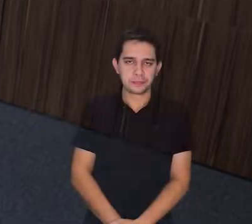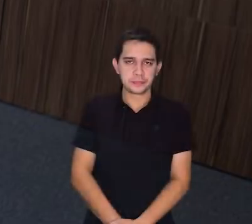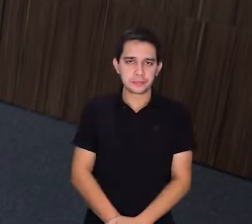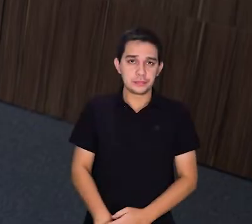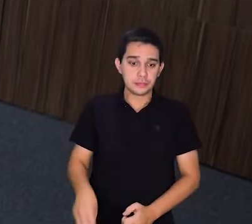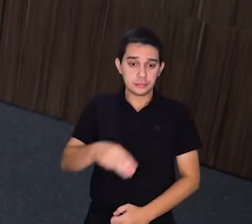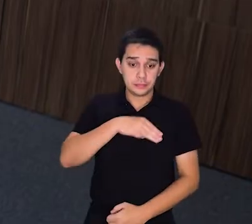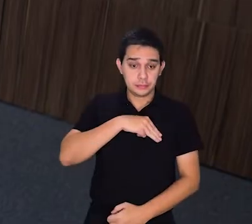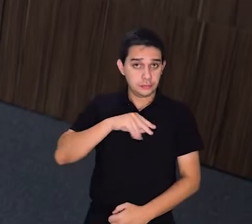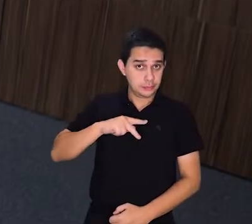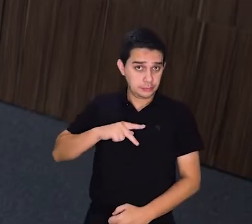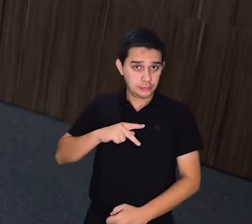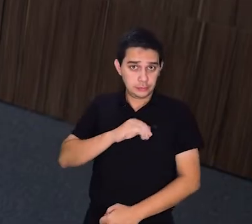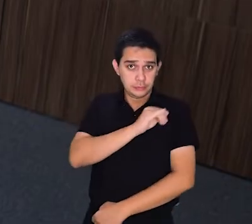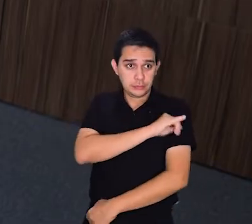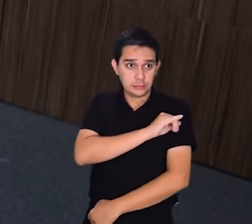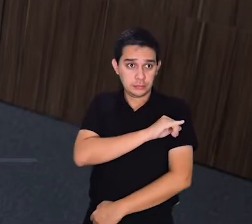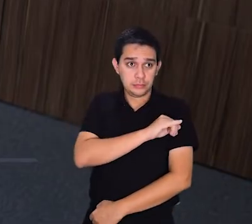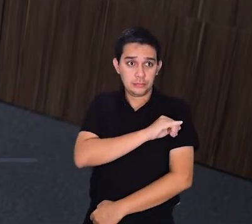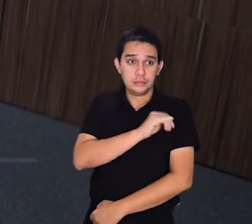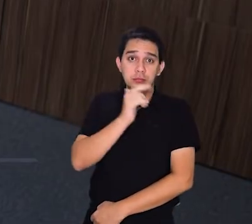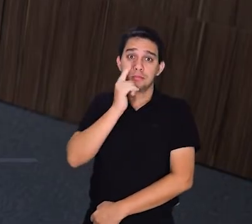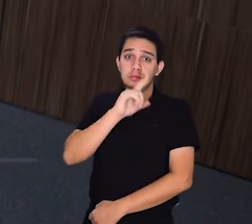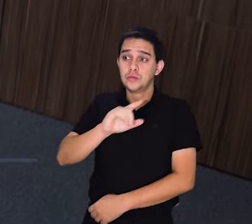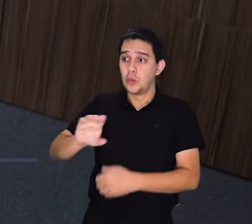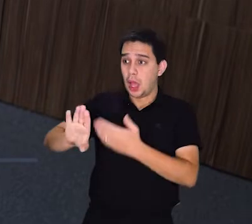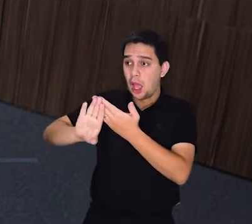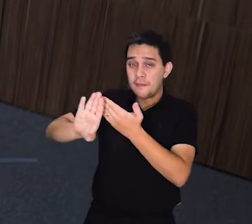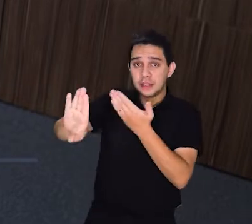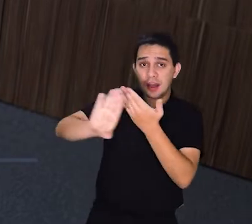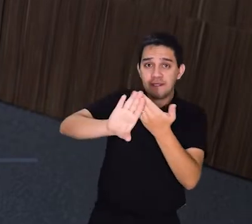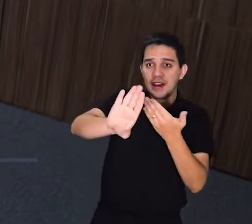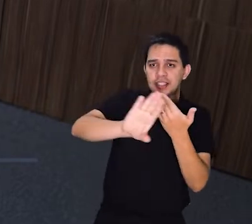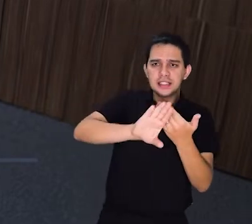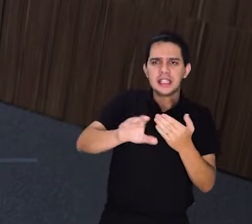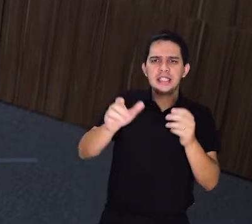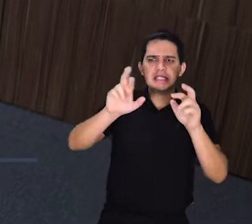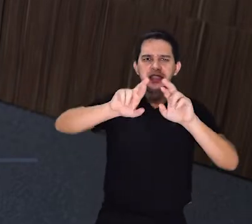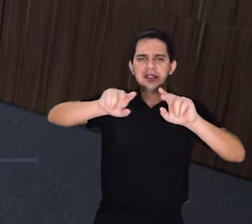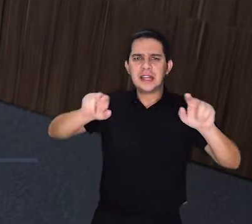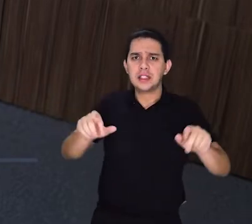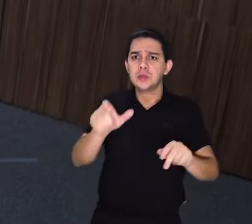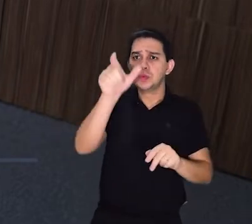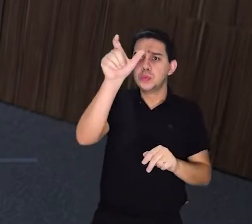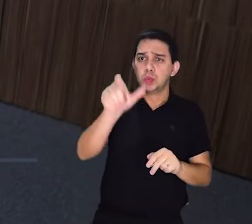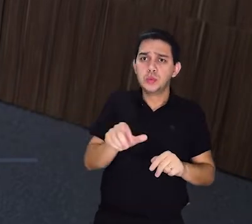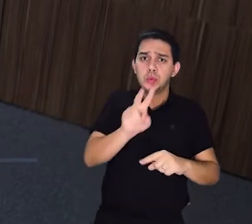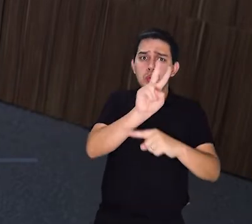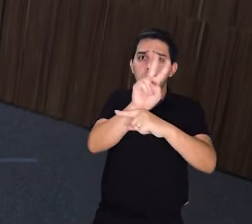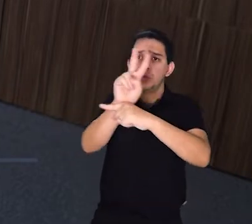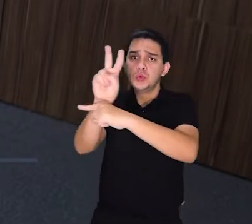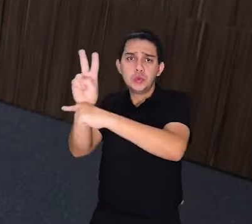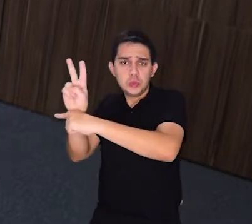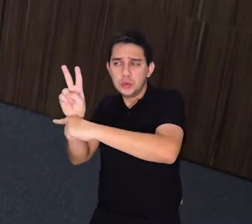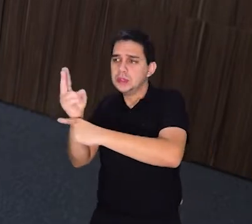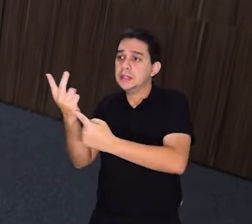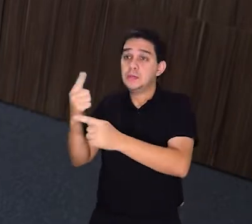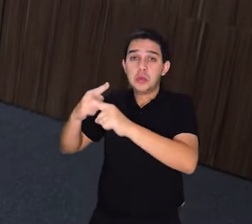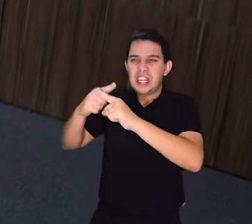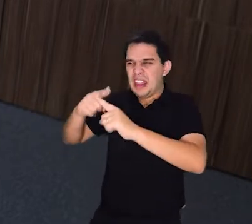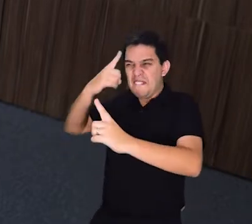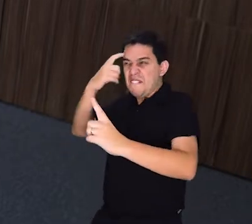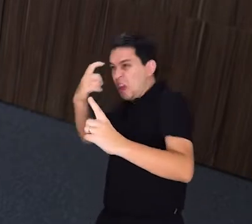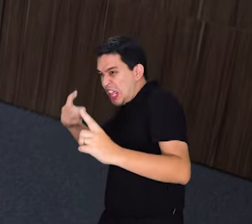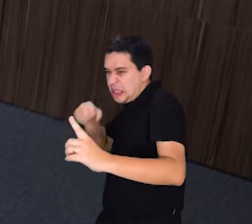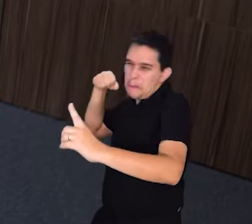O MPRJ obteve o afastamento de 8 agentes socioeducativos do Centro de Atendimento Intensivo Baixada por agressão a internos